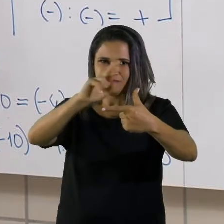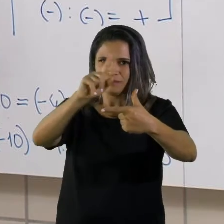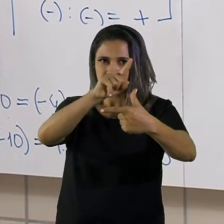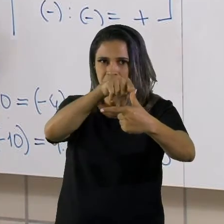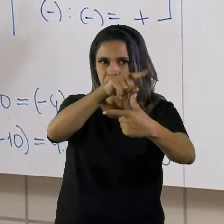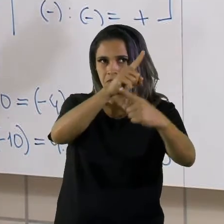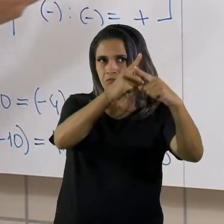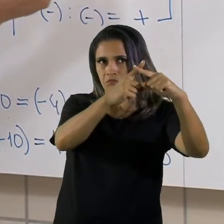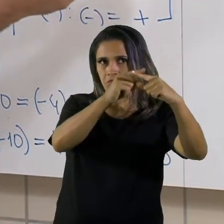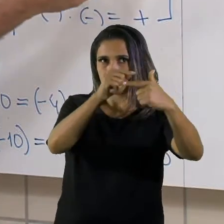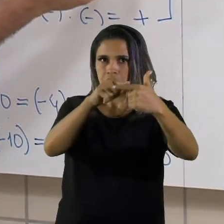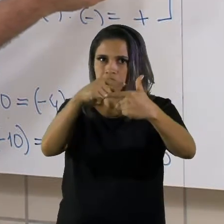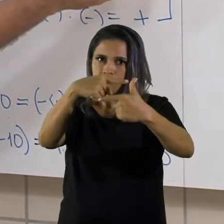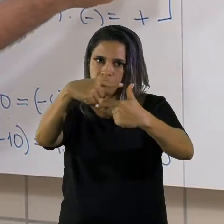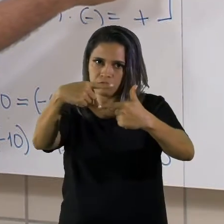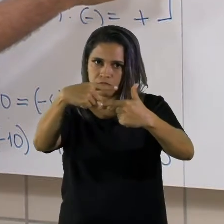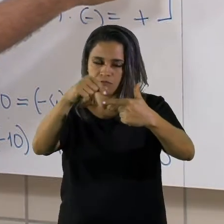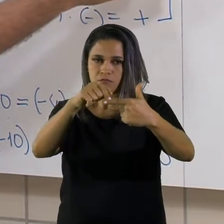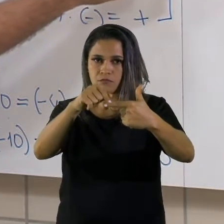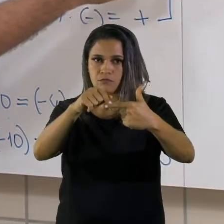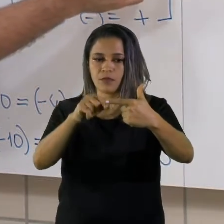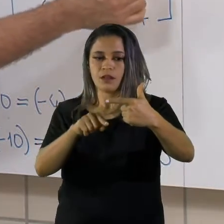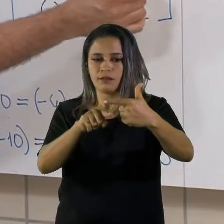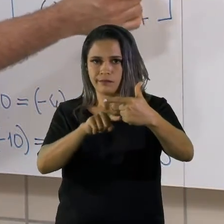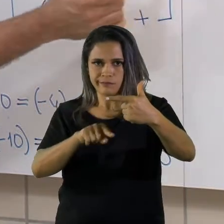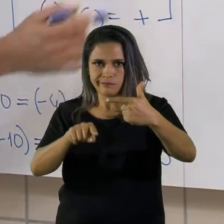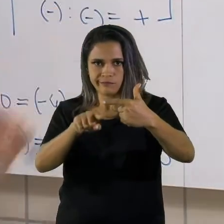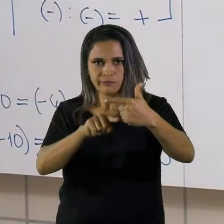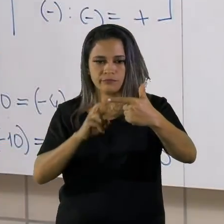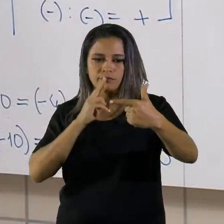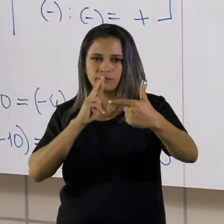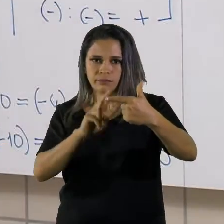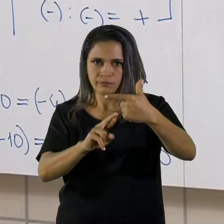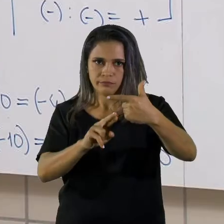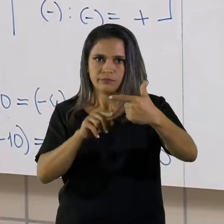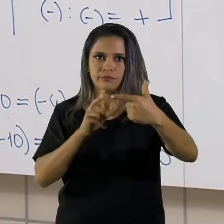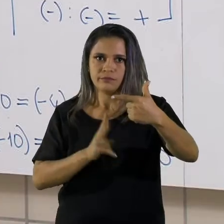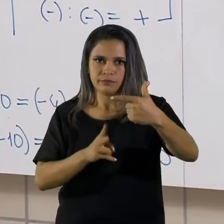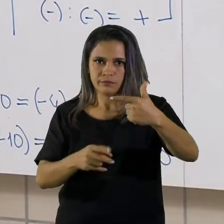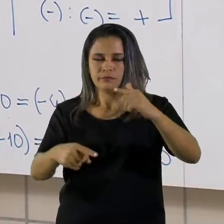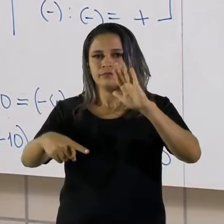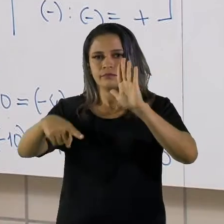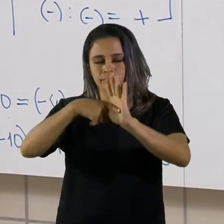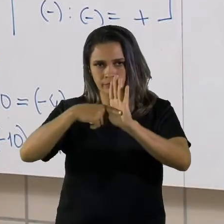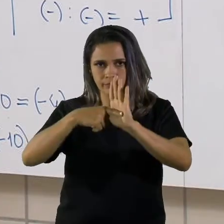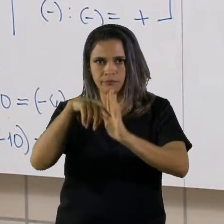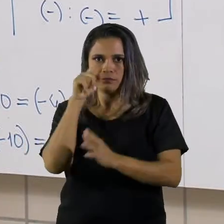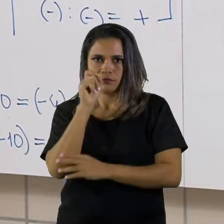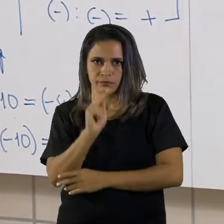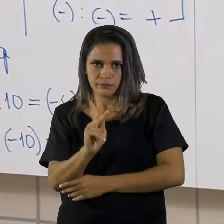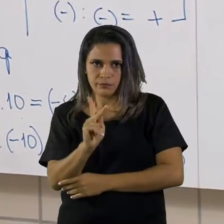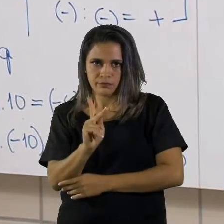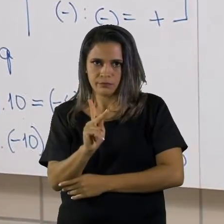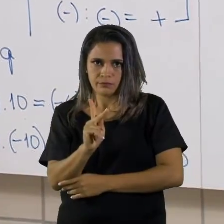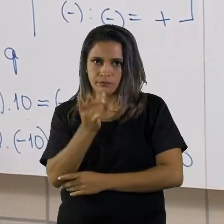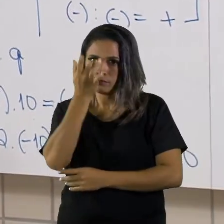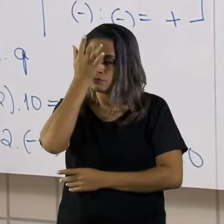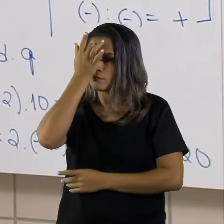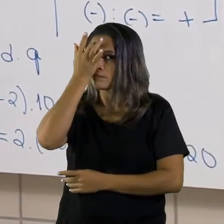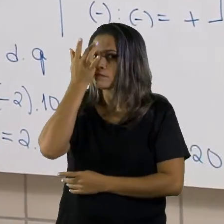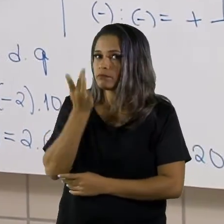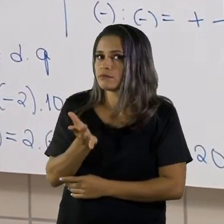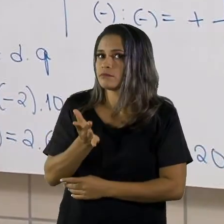outro é negativo, o resultado sempre será negativo. Ok? Isso é fácil